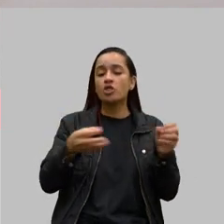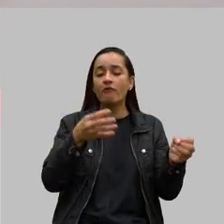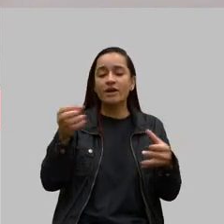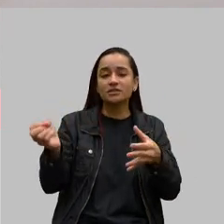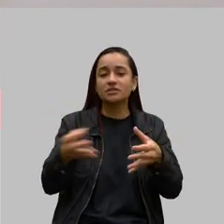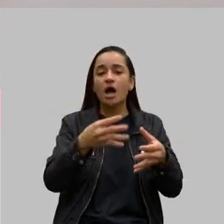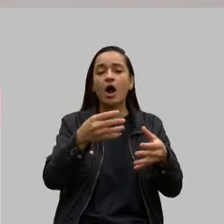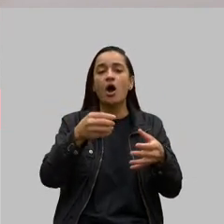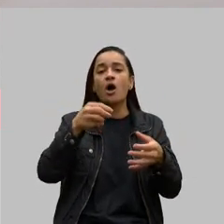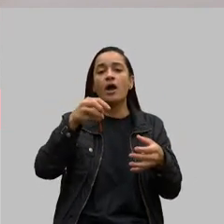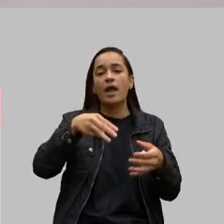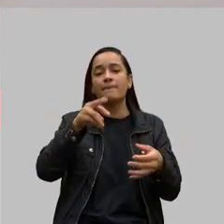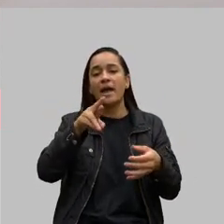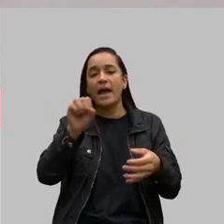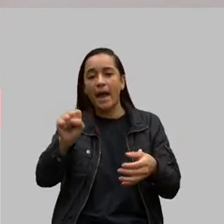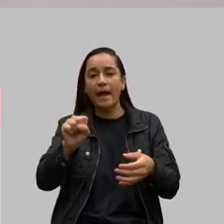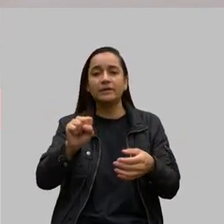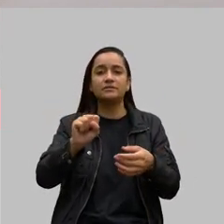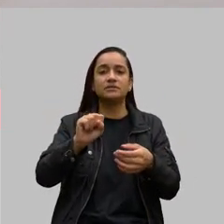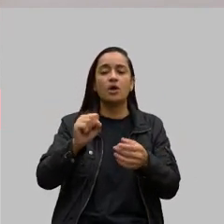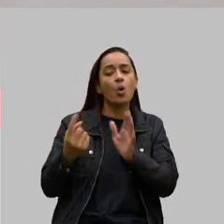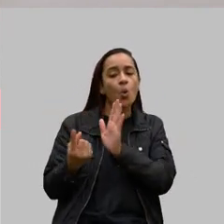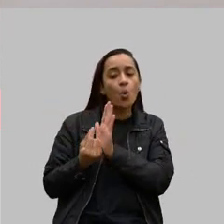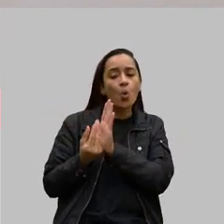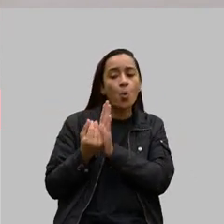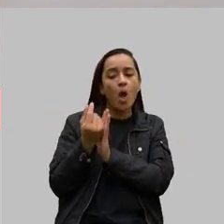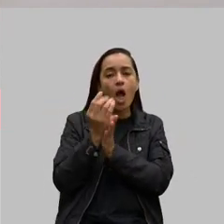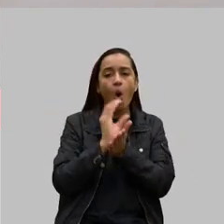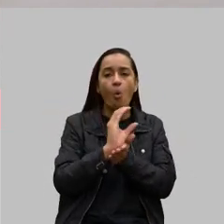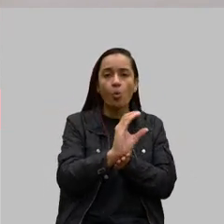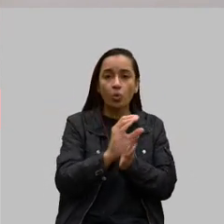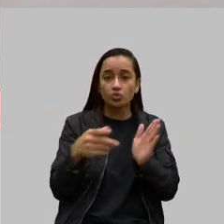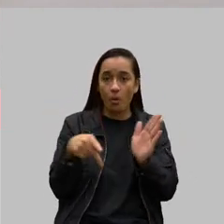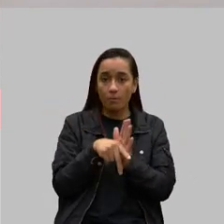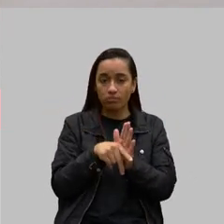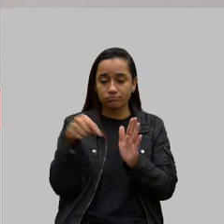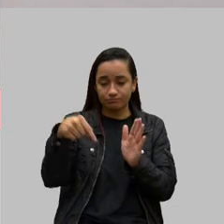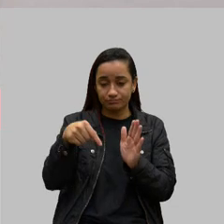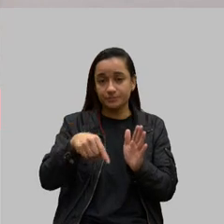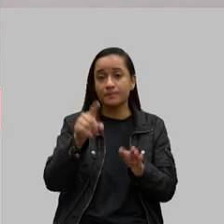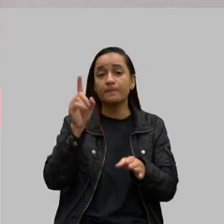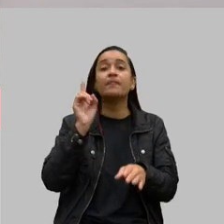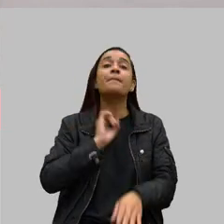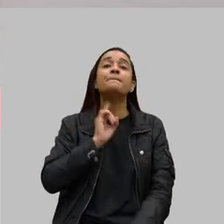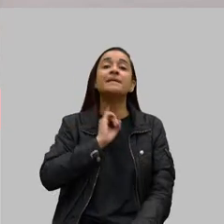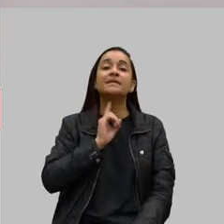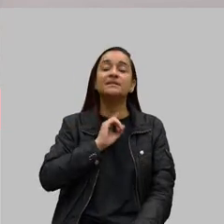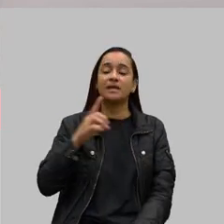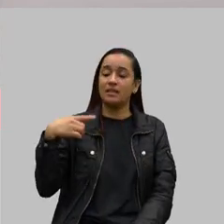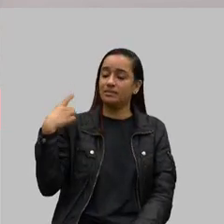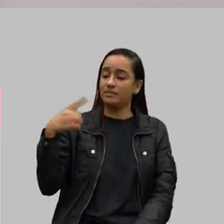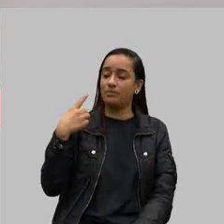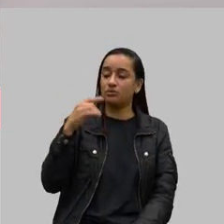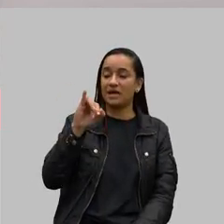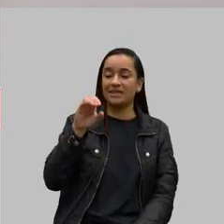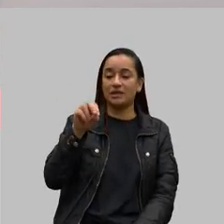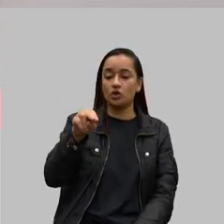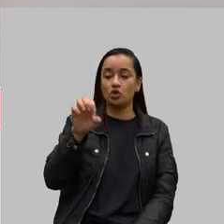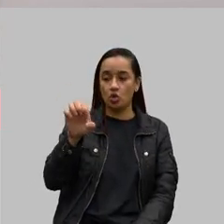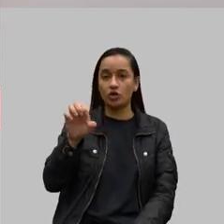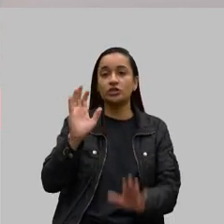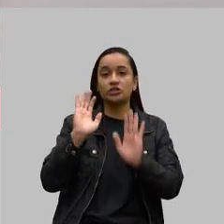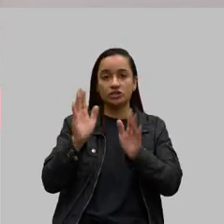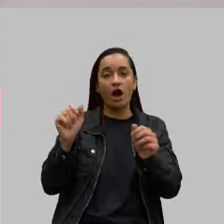eh o pouco recurso e que está previsto para Minas Gerais e a deputada ionei Pinheiro encabeçou esse debate